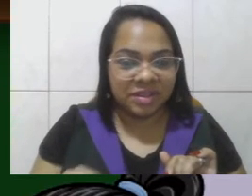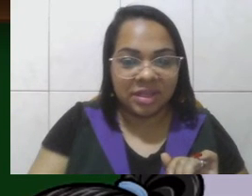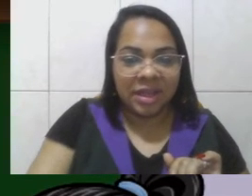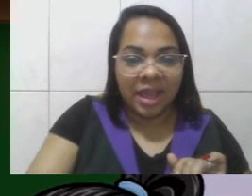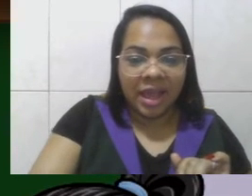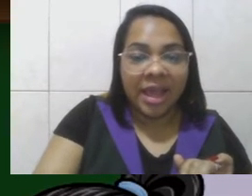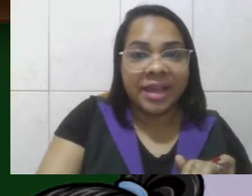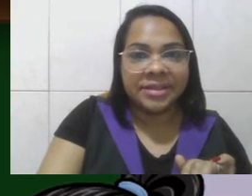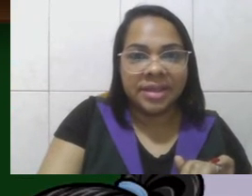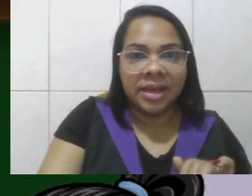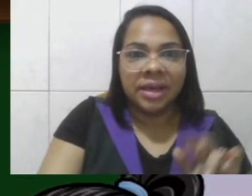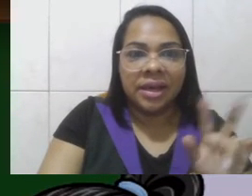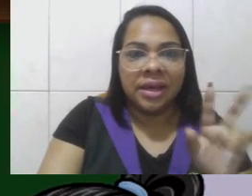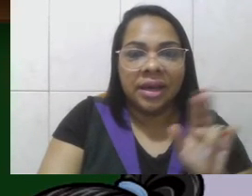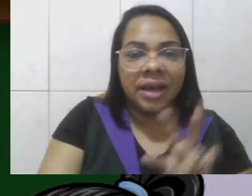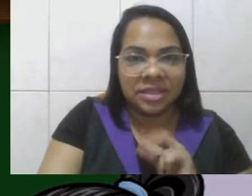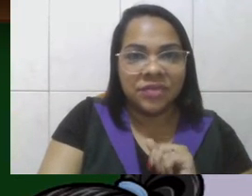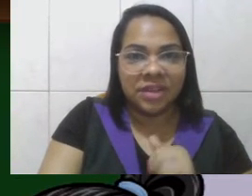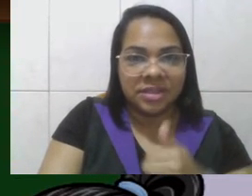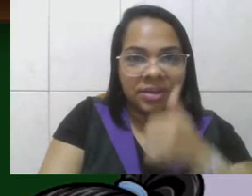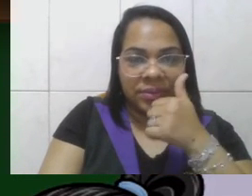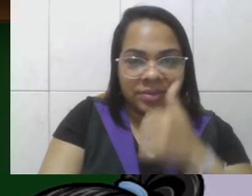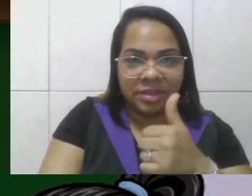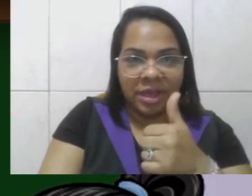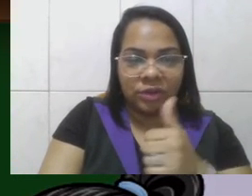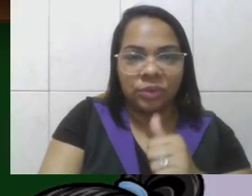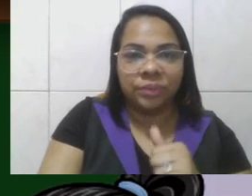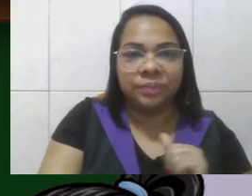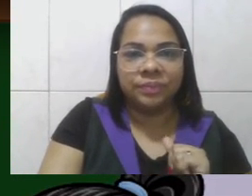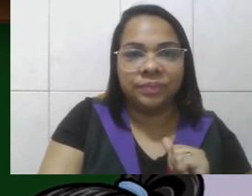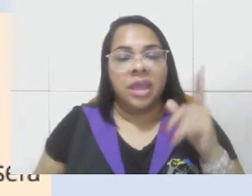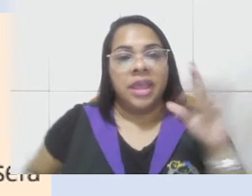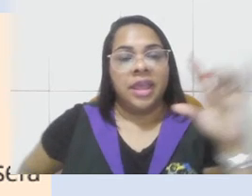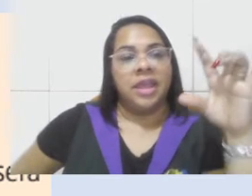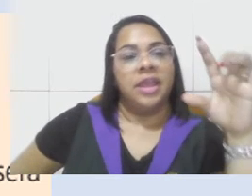iremos fazer essa classificação, certo?